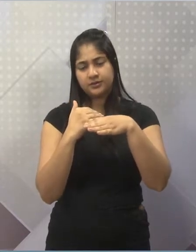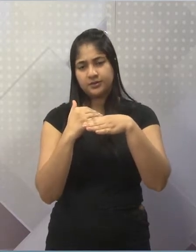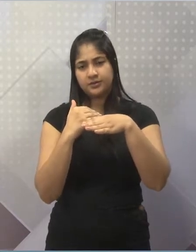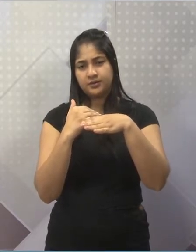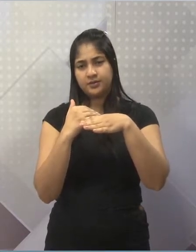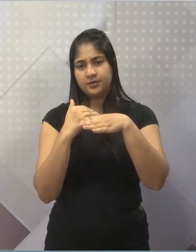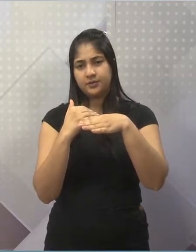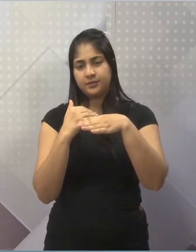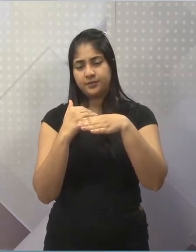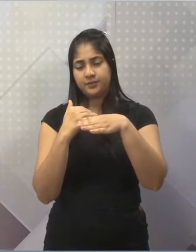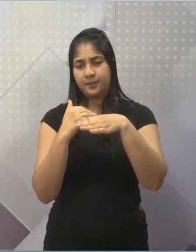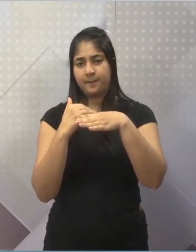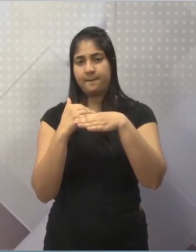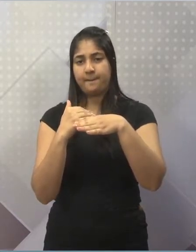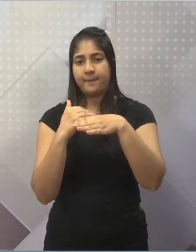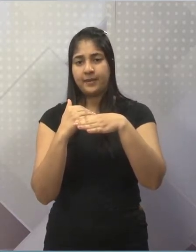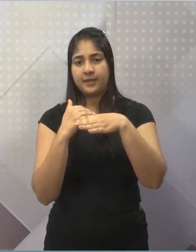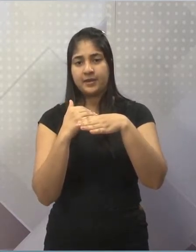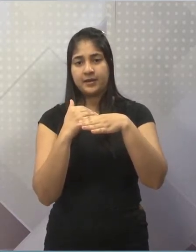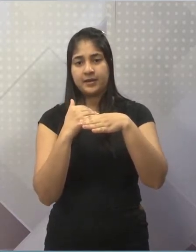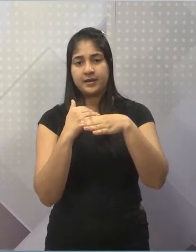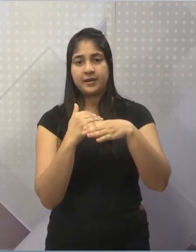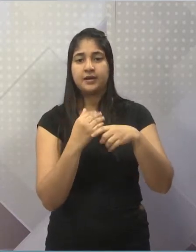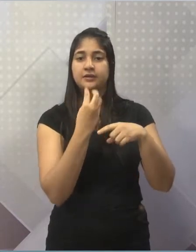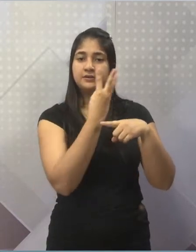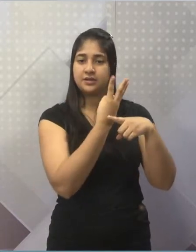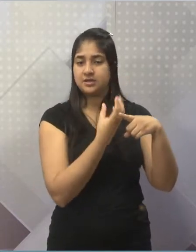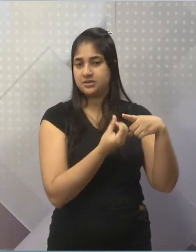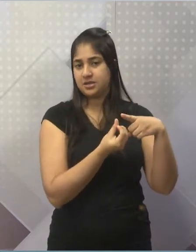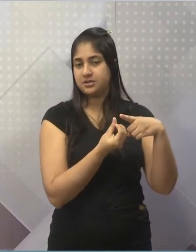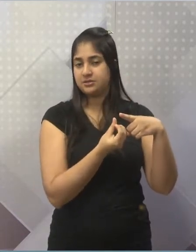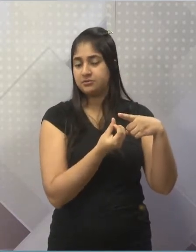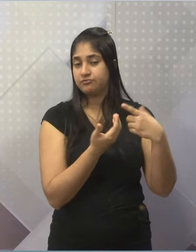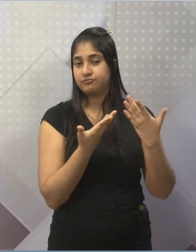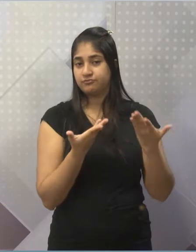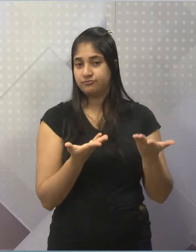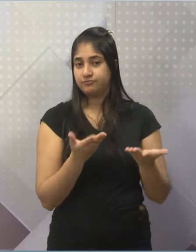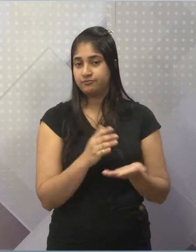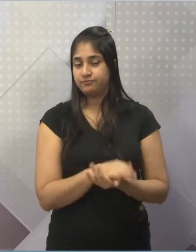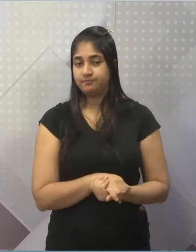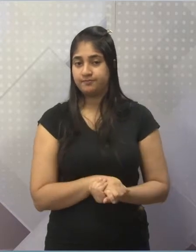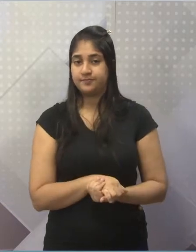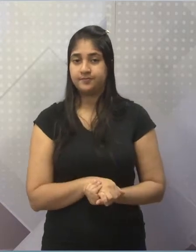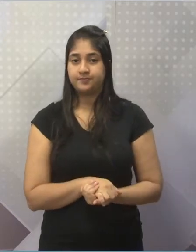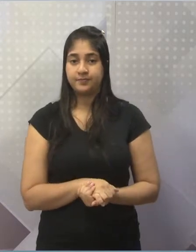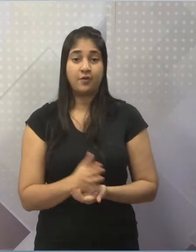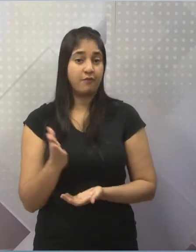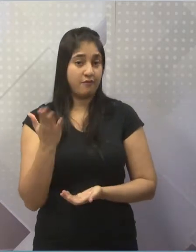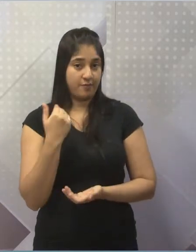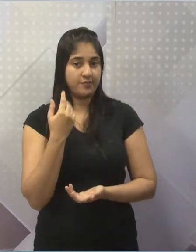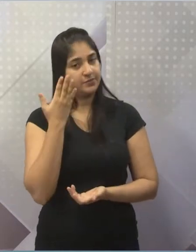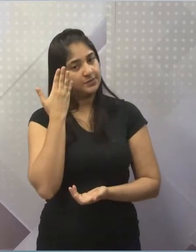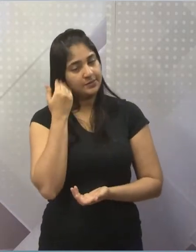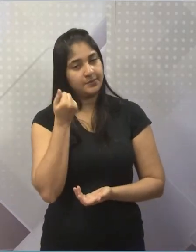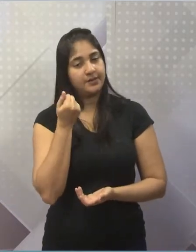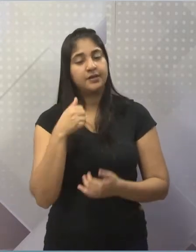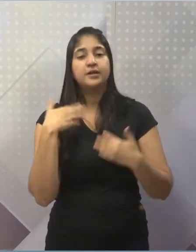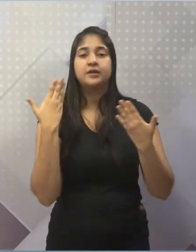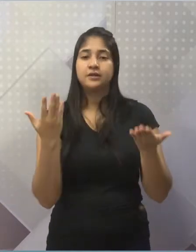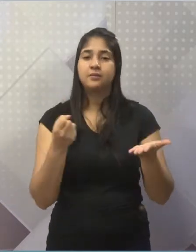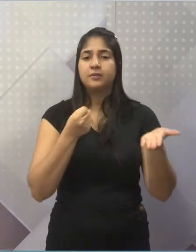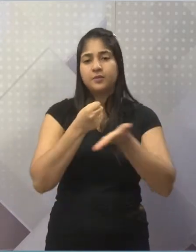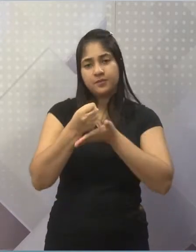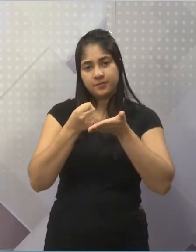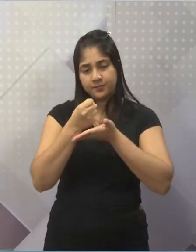são proporcionais, desculpa, aos segmentos 3 e 6? Vamos lá. A gente sabe que pela